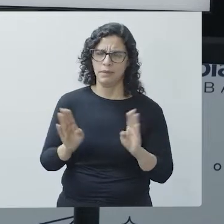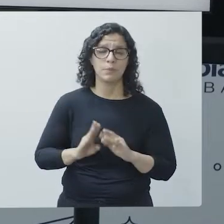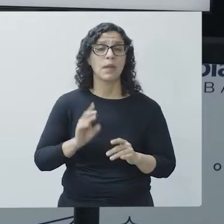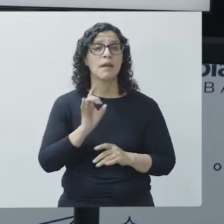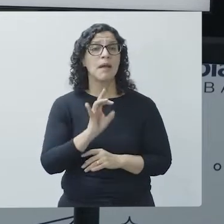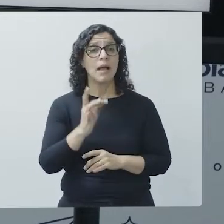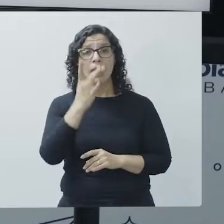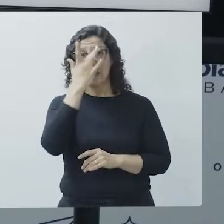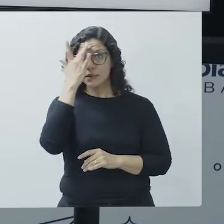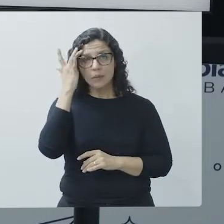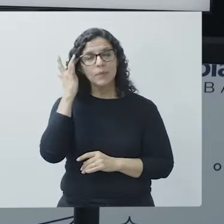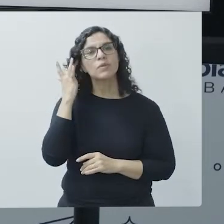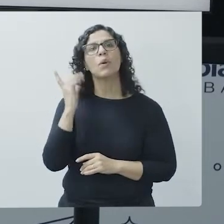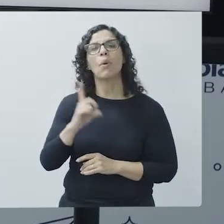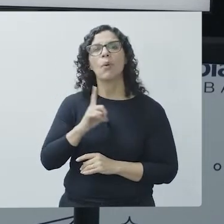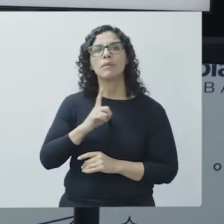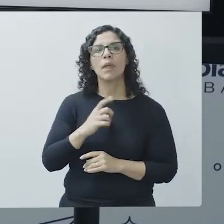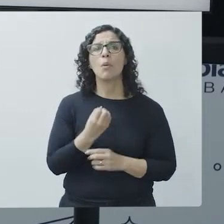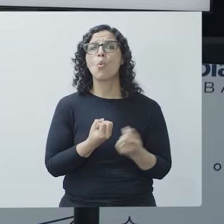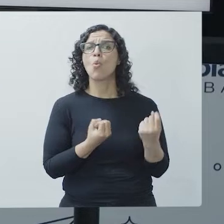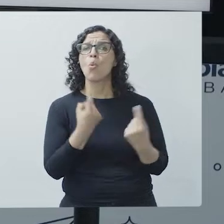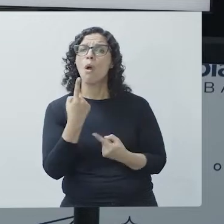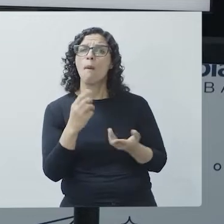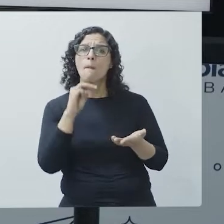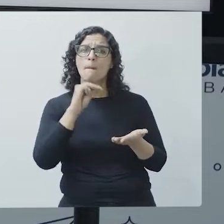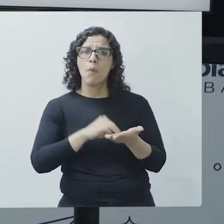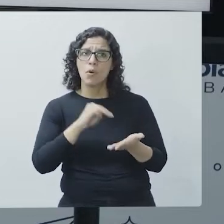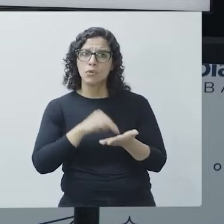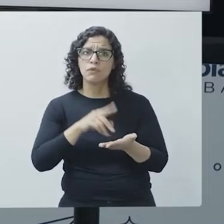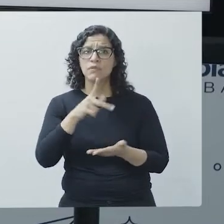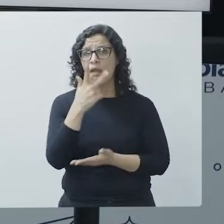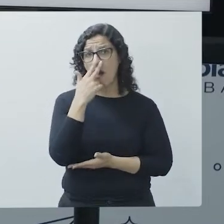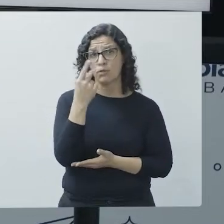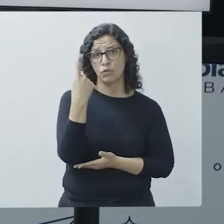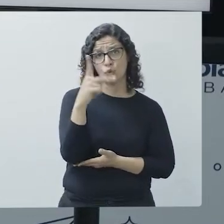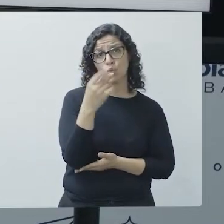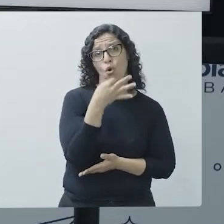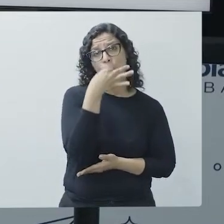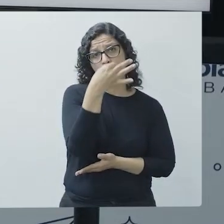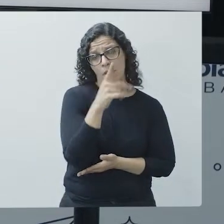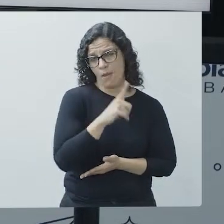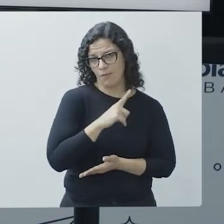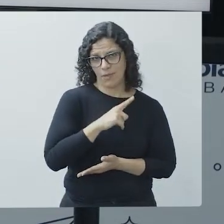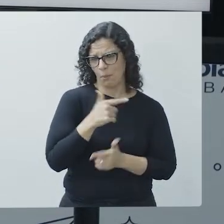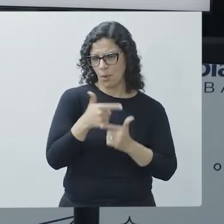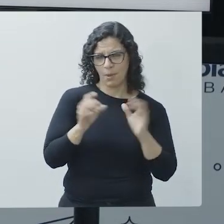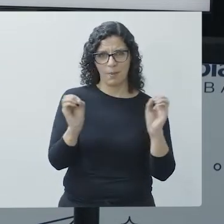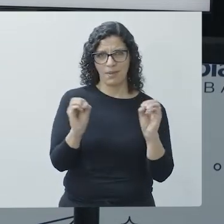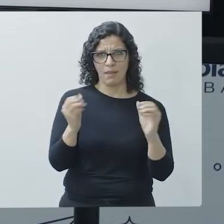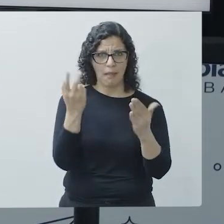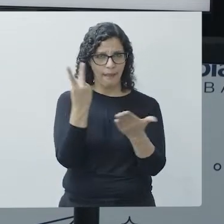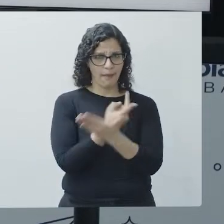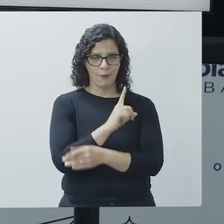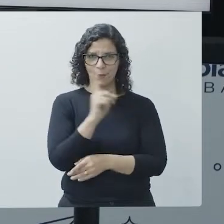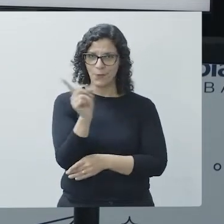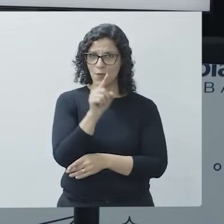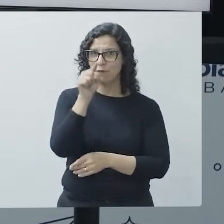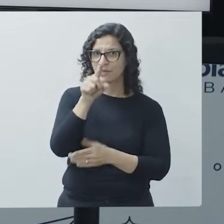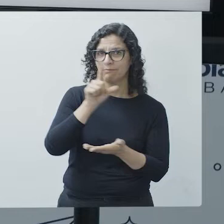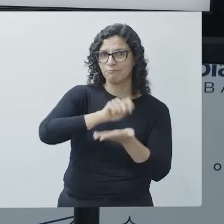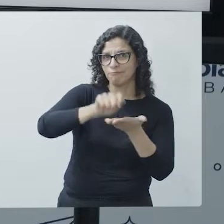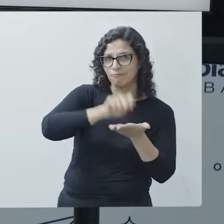isso, porque aí, ó, por quais motivos você achou aqueles motivos? Não tem problema, não está errado o que